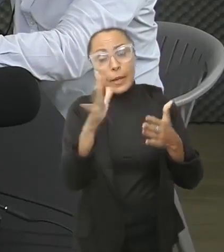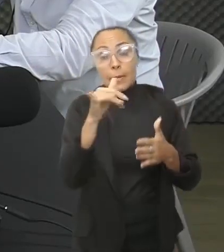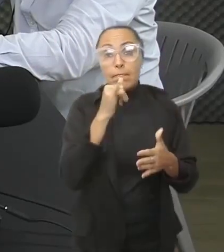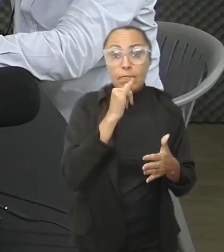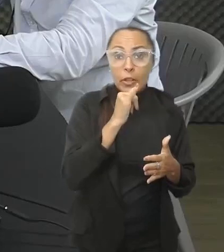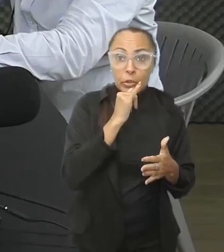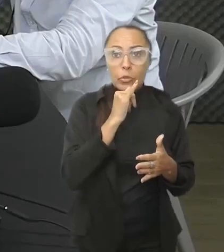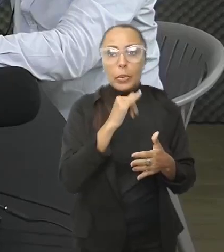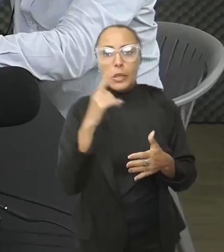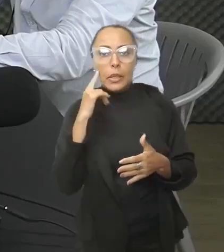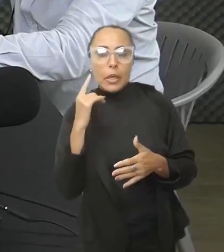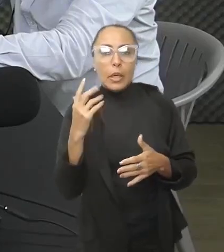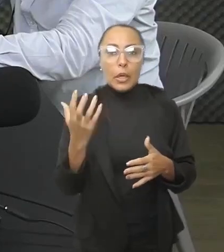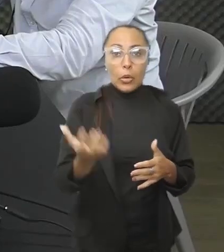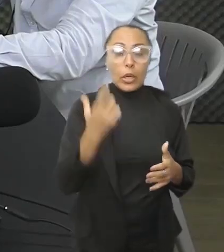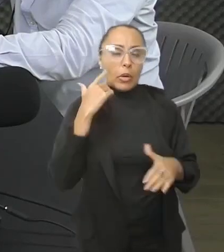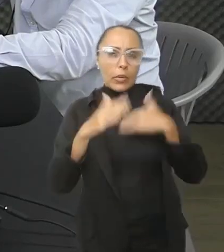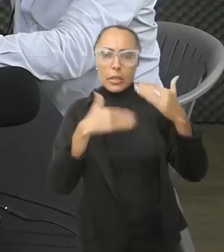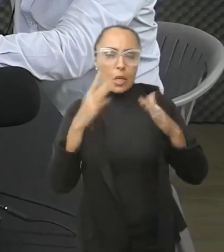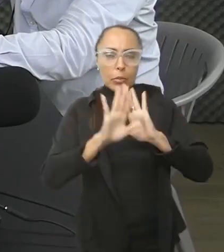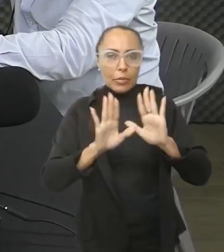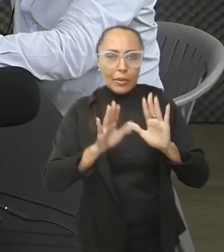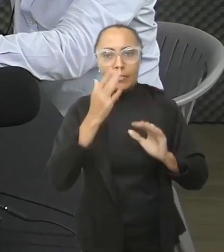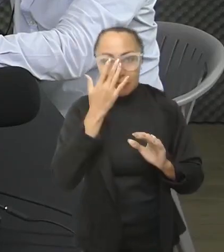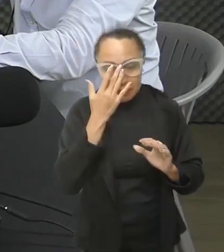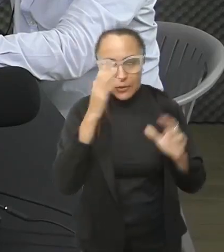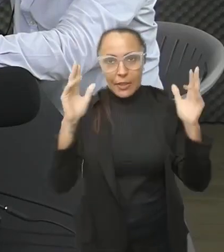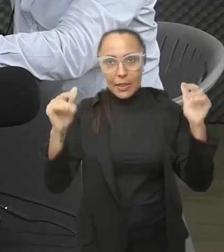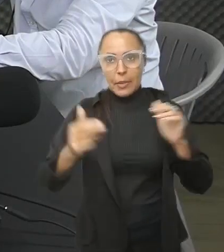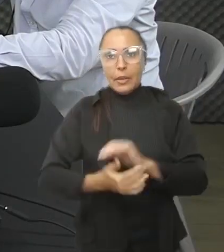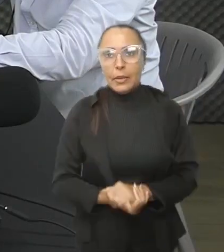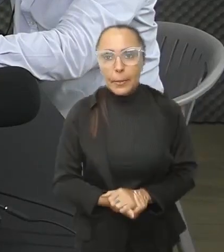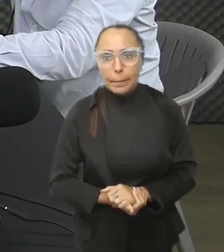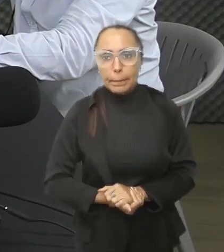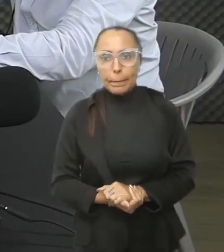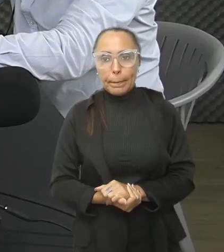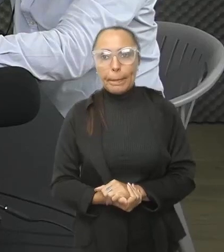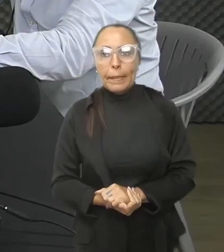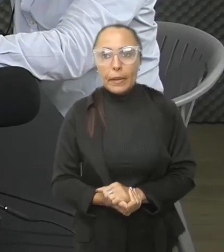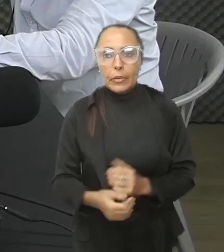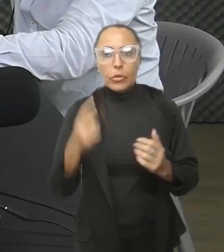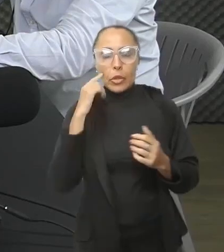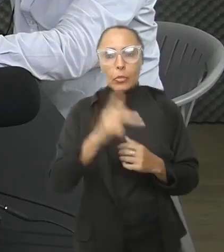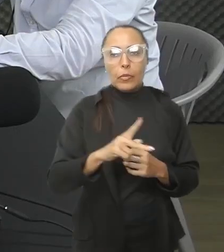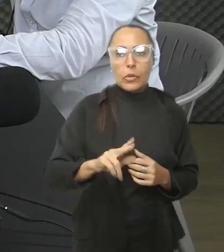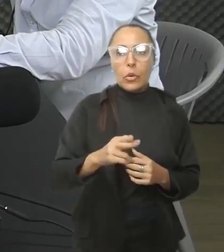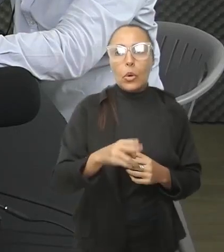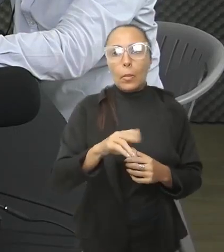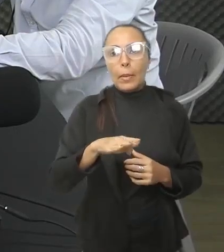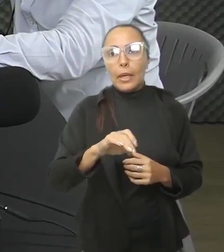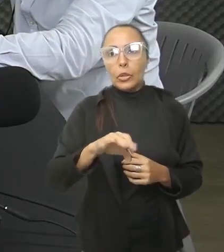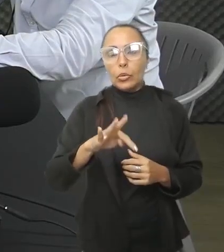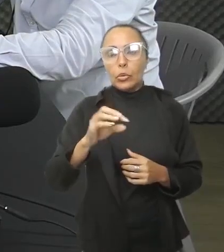Infelizmente, não quero aqui me avançar muito no tema, até para escutar o professor Humberto, mas quando você